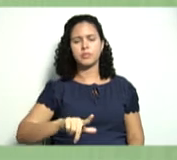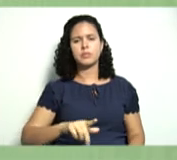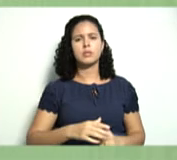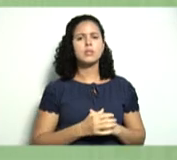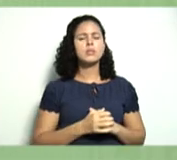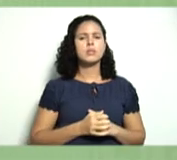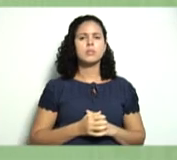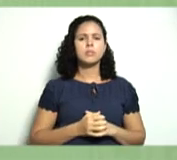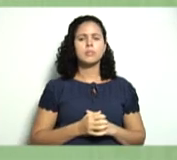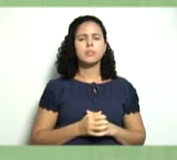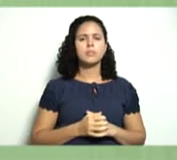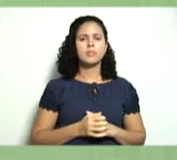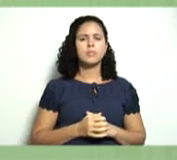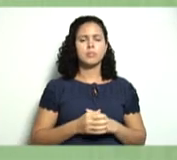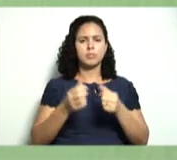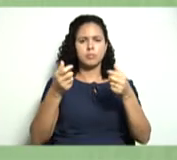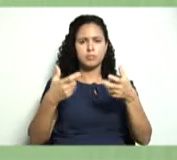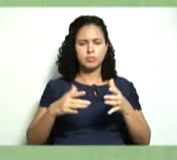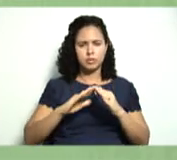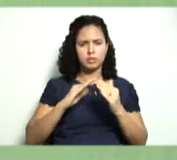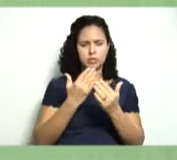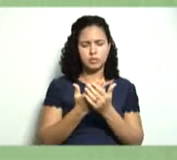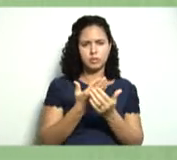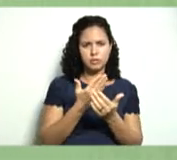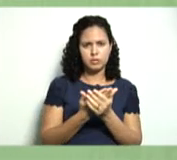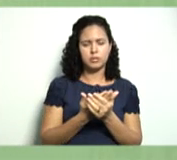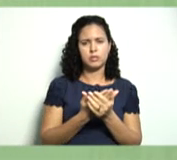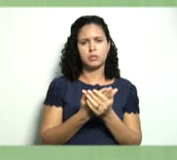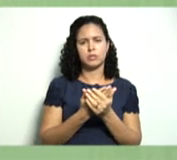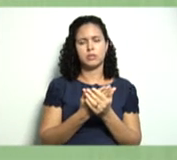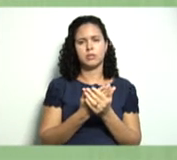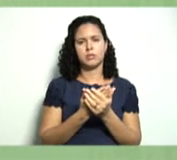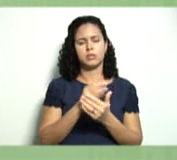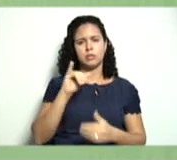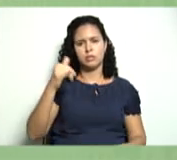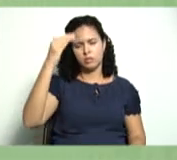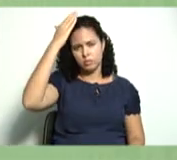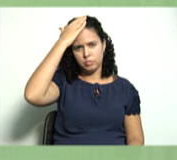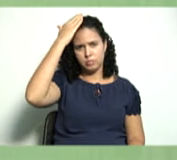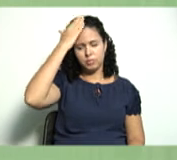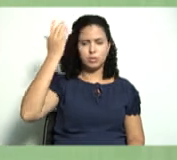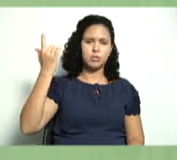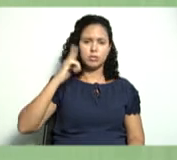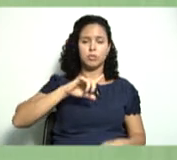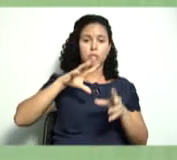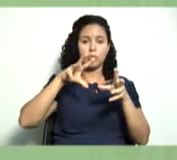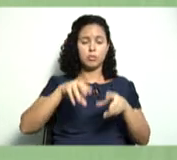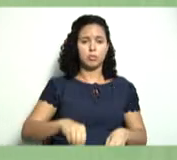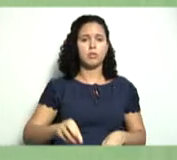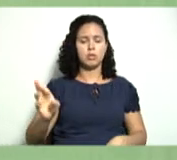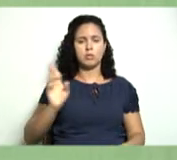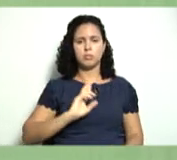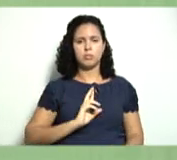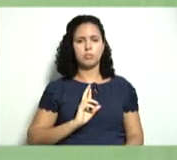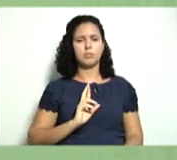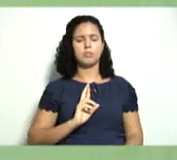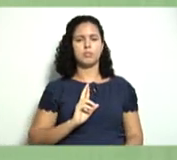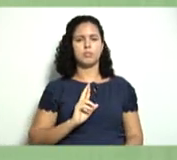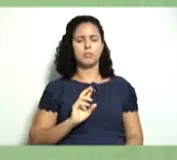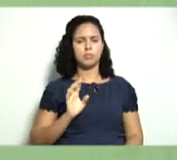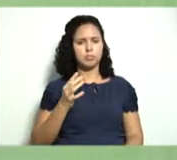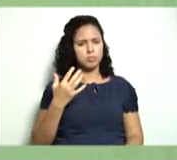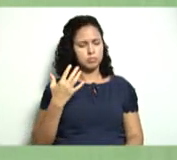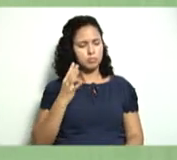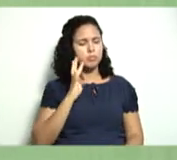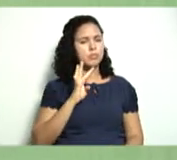está falando aqui na escola jorge teixeira de paraná tem aluno que gapara que gabaritou todas as questões por sória só que legal né